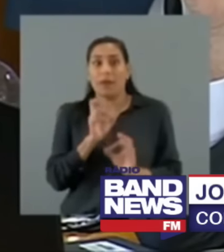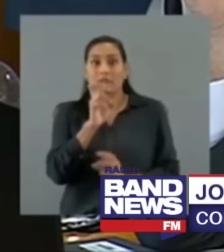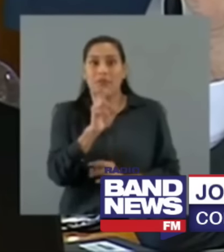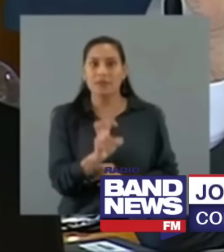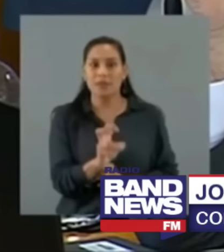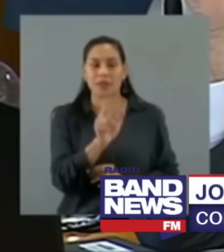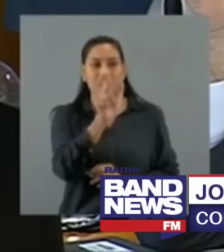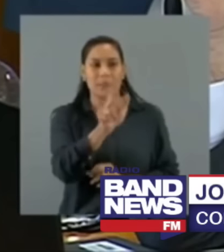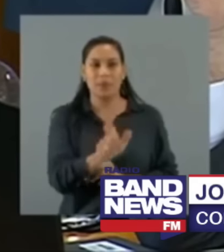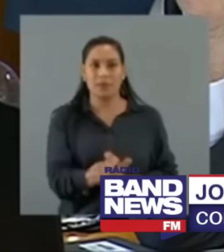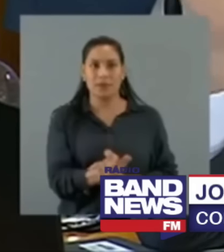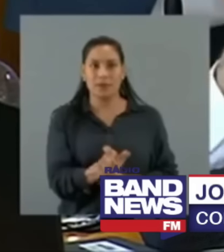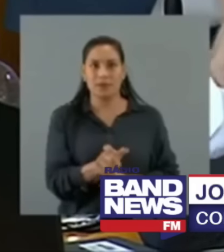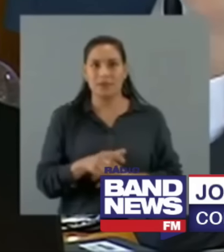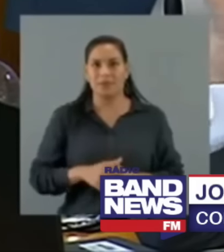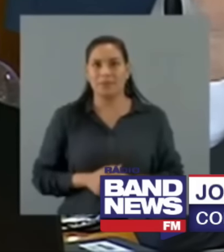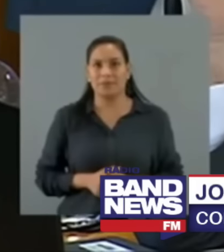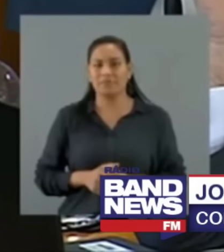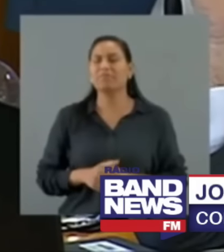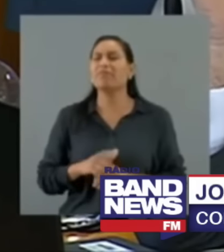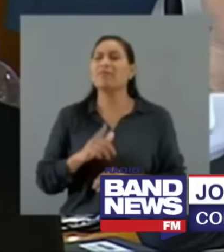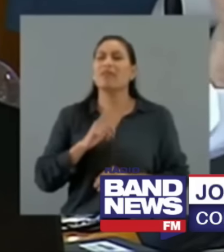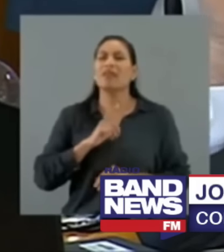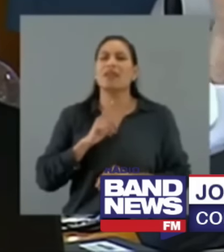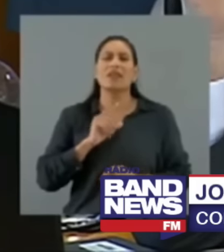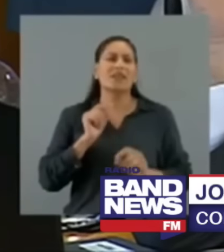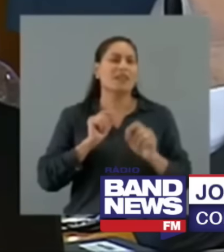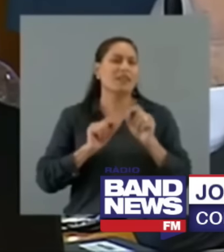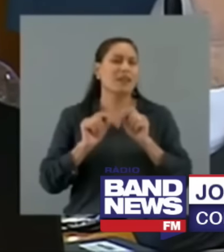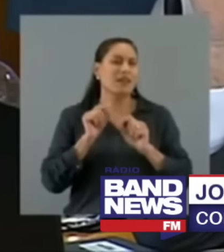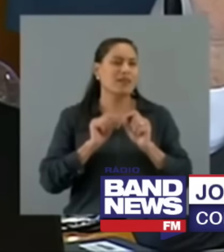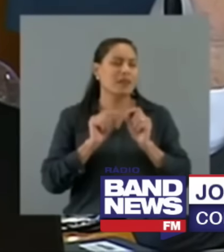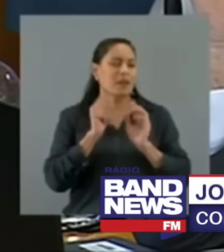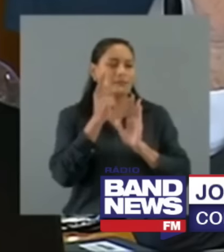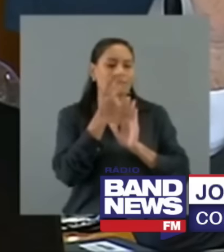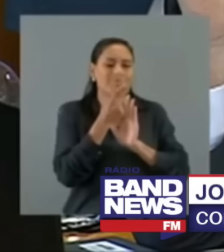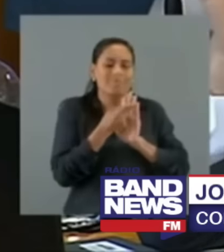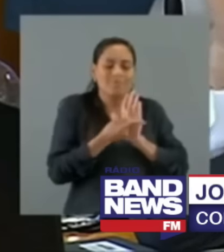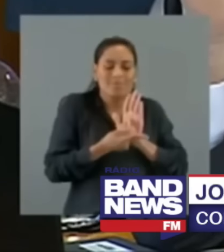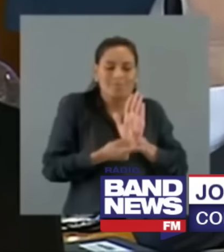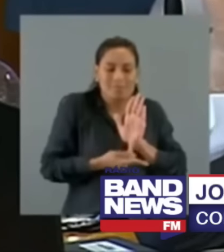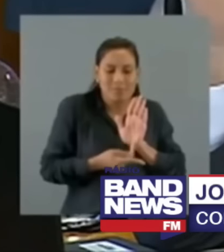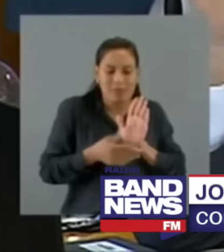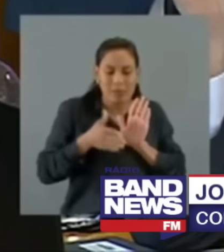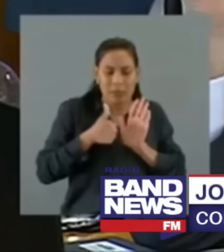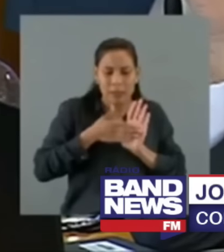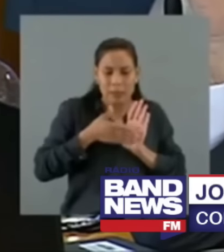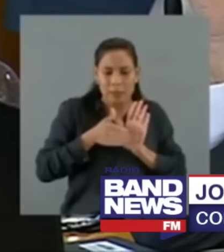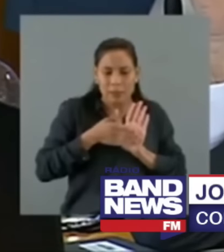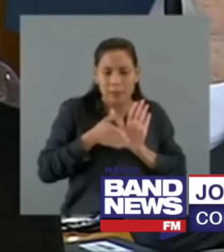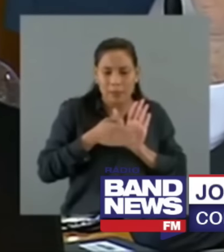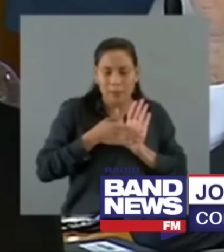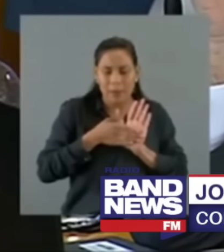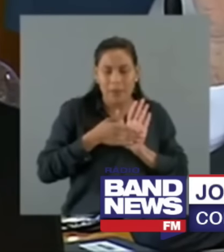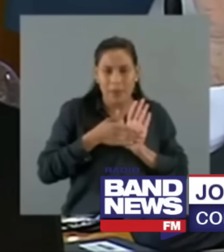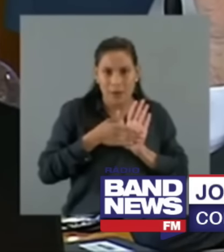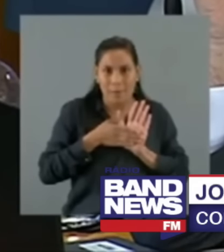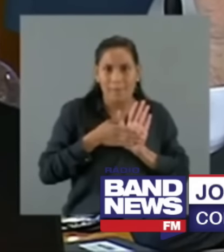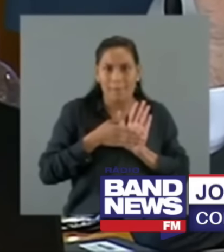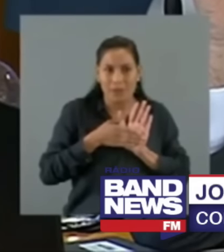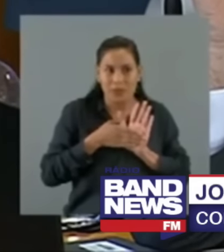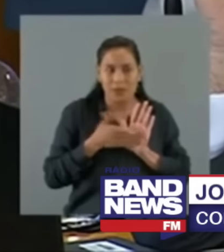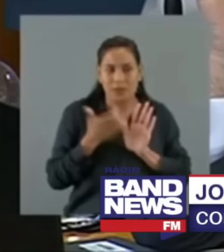pessoas tinham um plano intergalático para assassinar autoridades aqui no